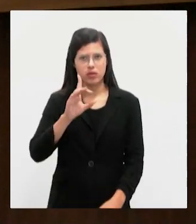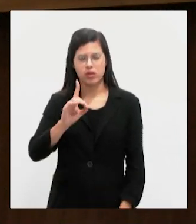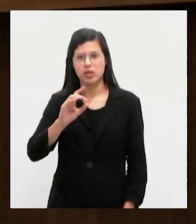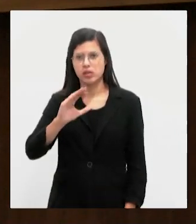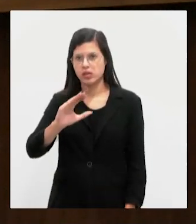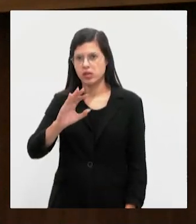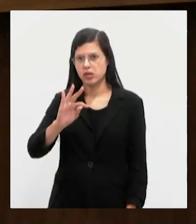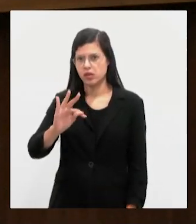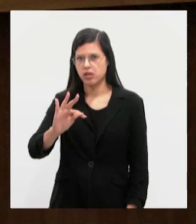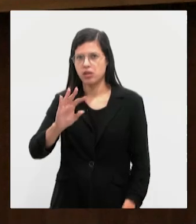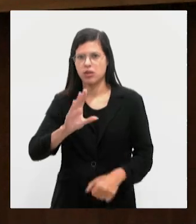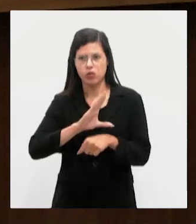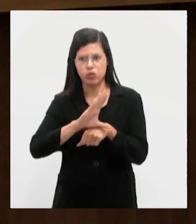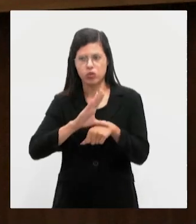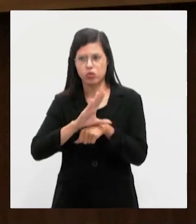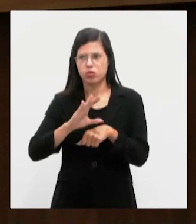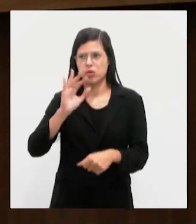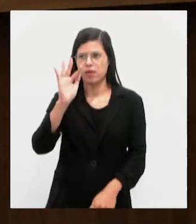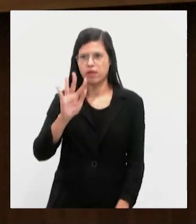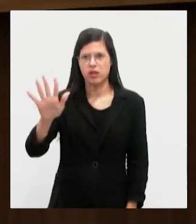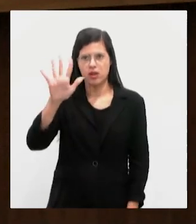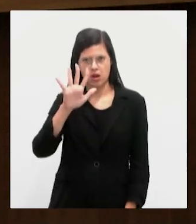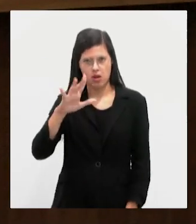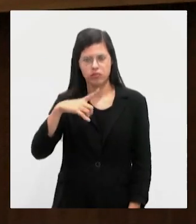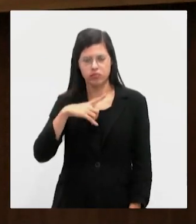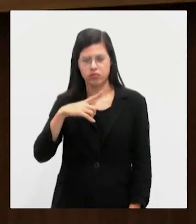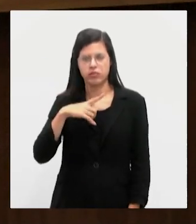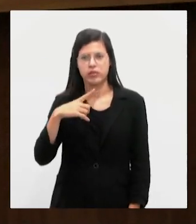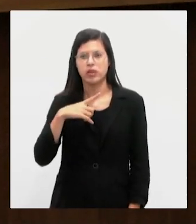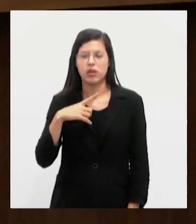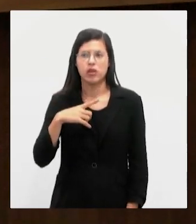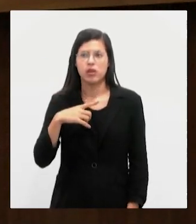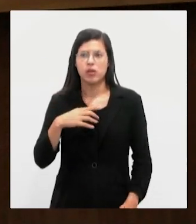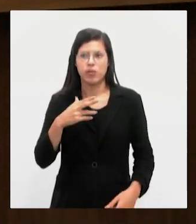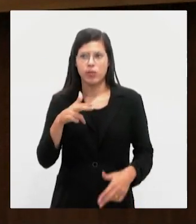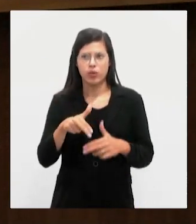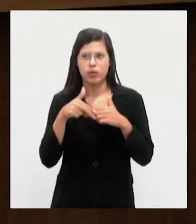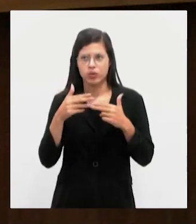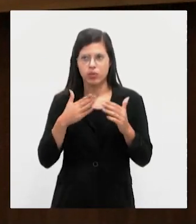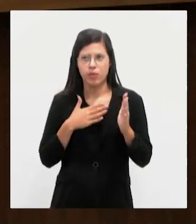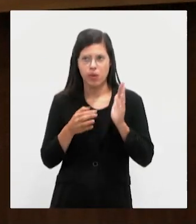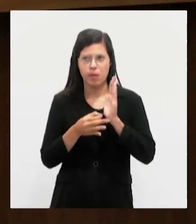Federal. Então, dito isso, senhor presidente, o meu parecer é pela